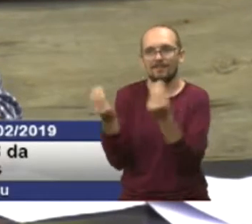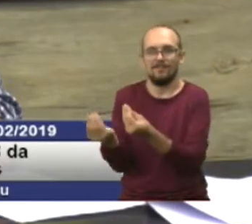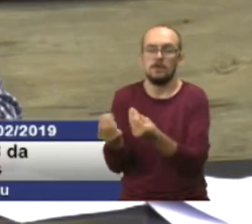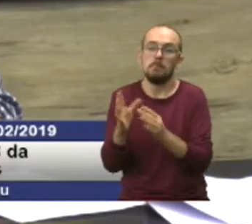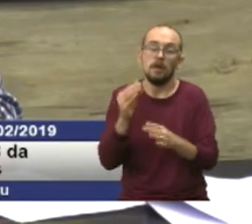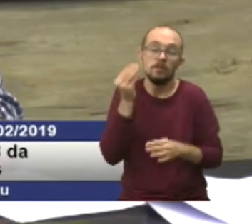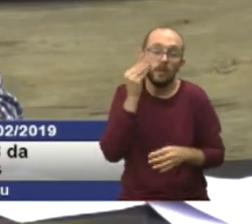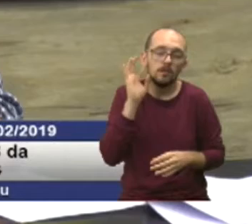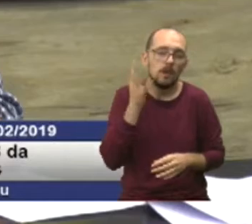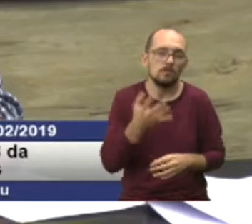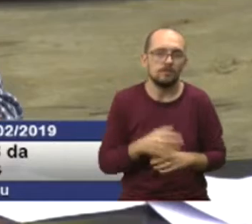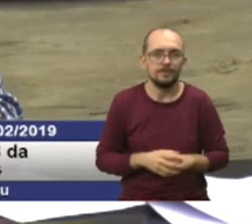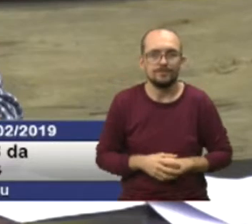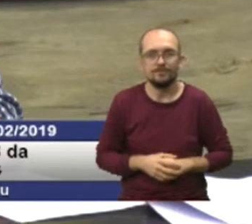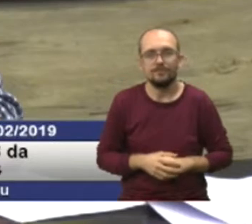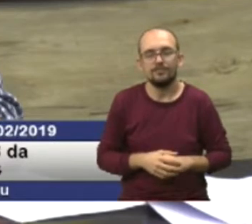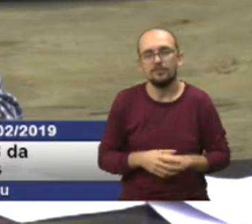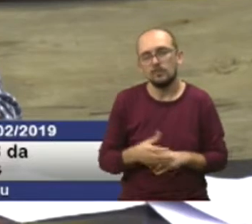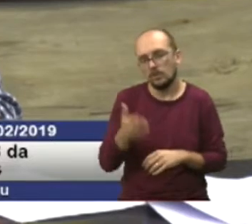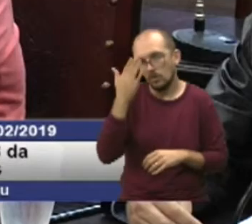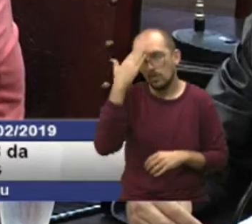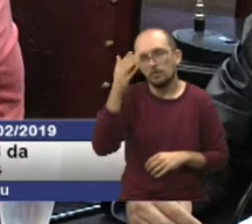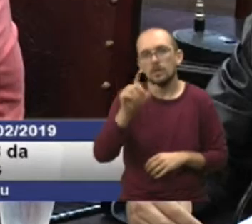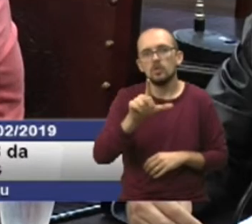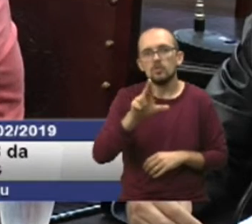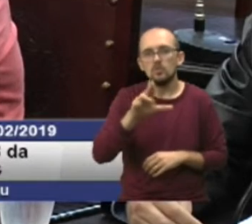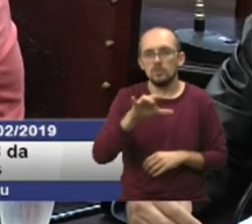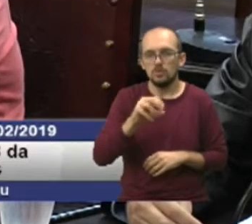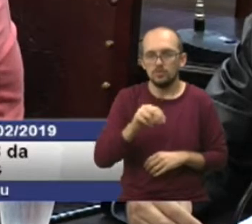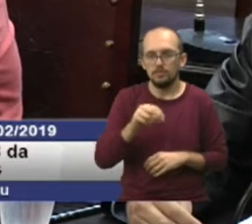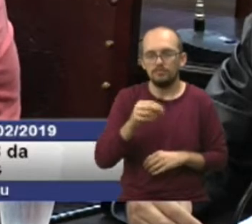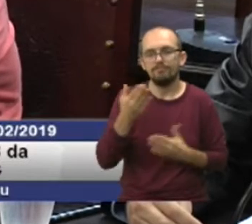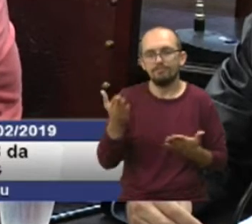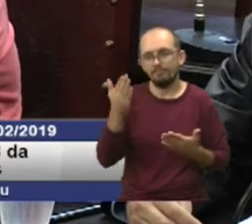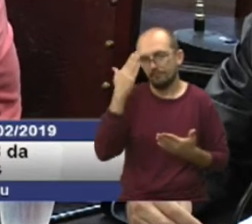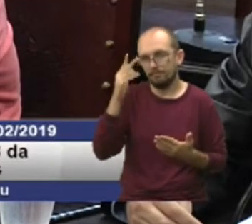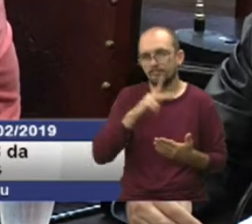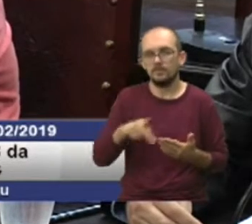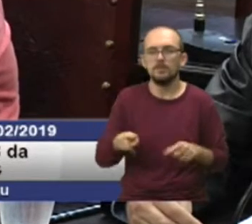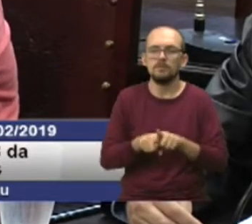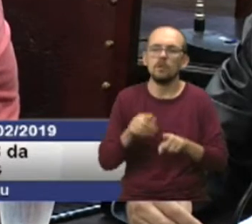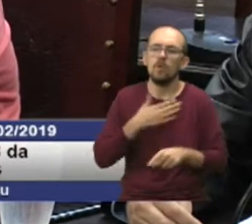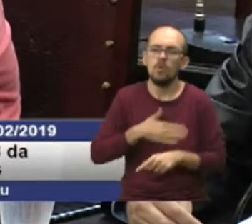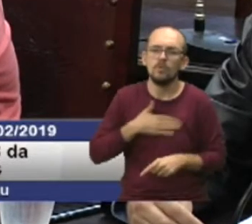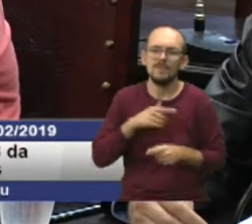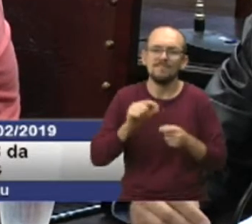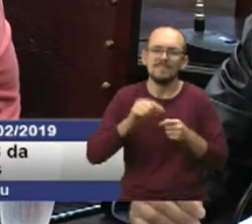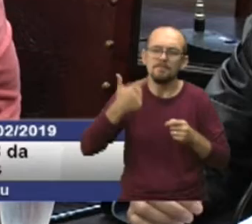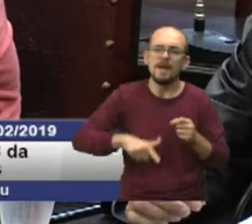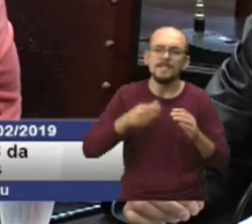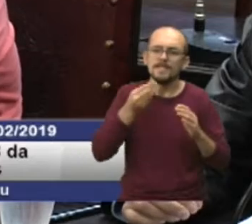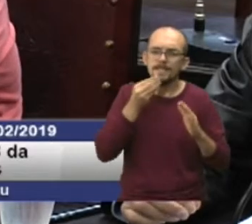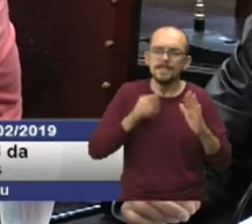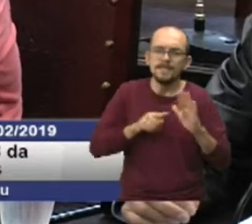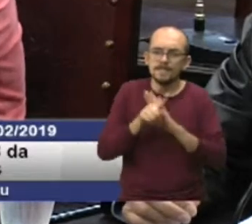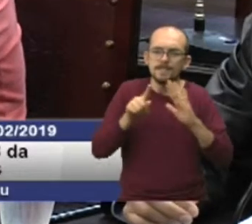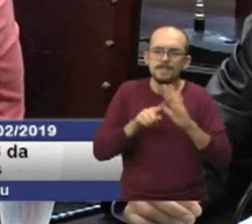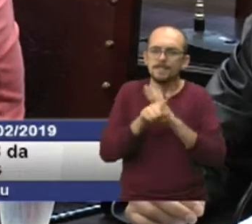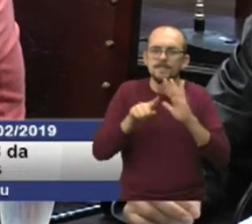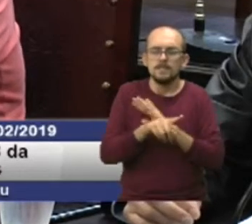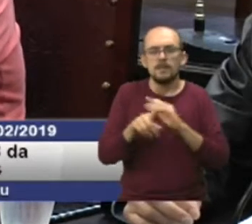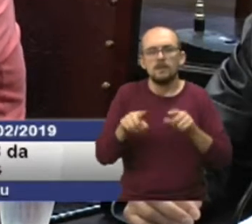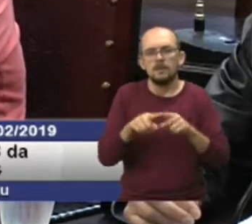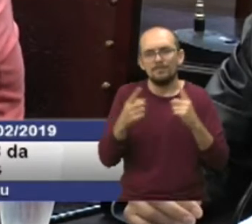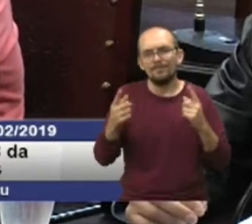sanados. Eu agradeço você, Lúcio, presidente. E eu gostaria de fazer muito mais questionamentos, tá? Pois não. Mas tem